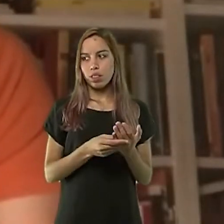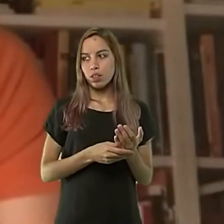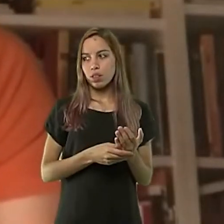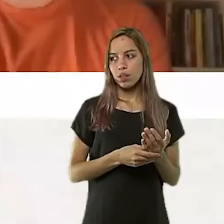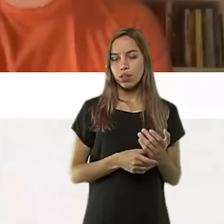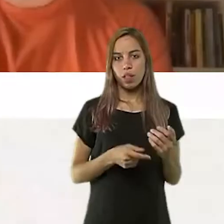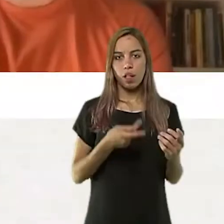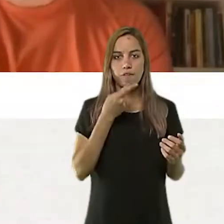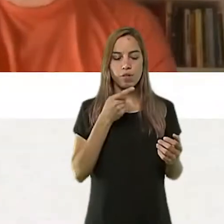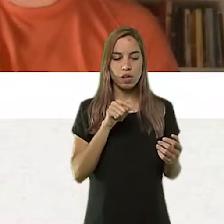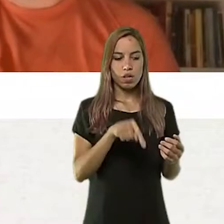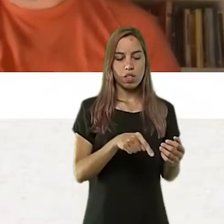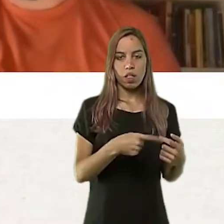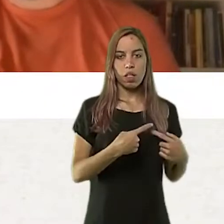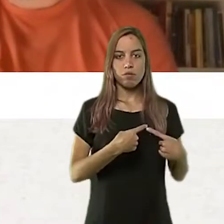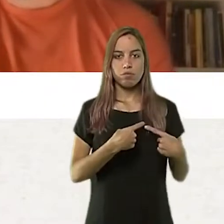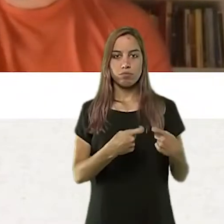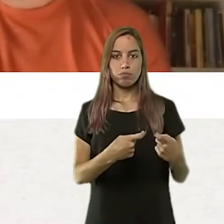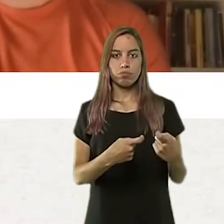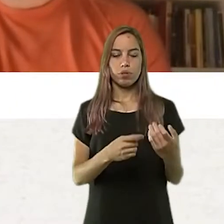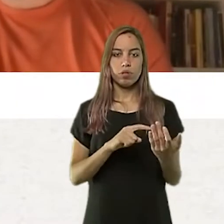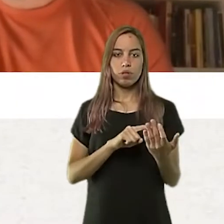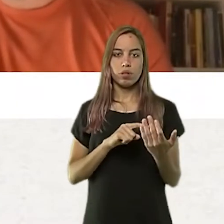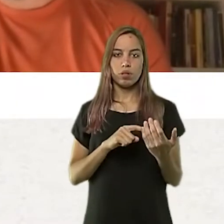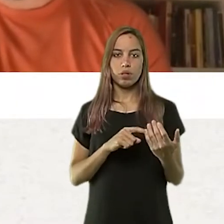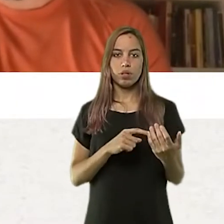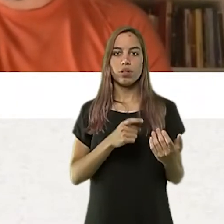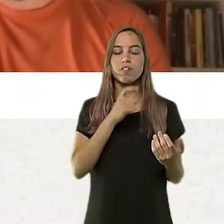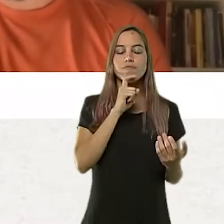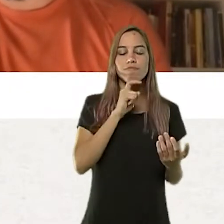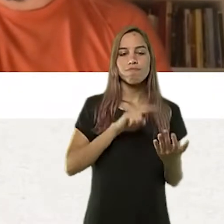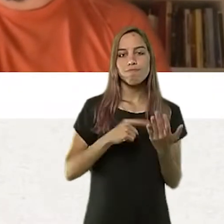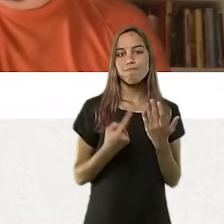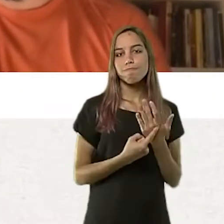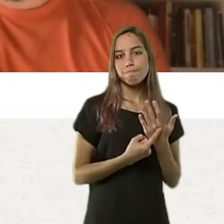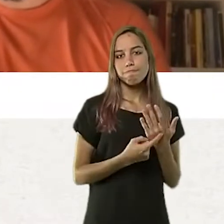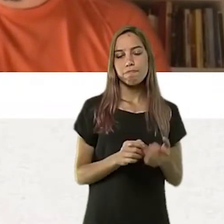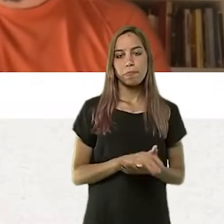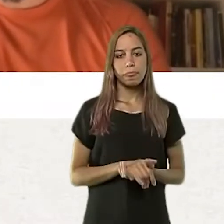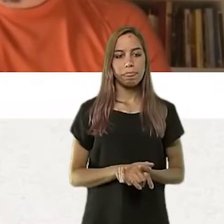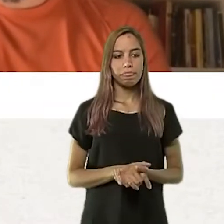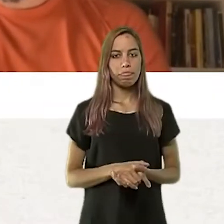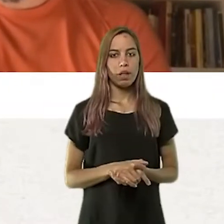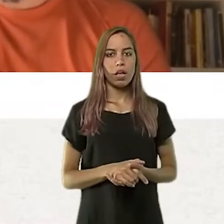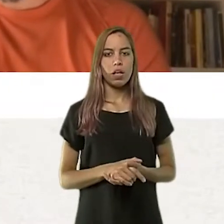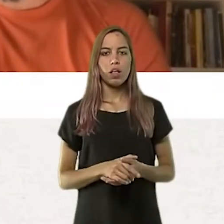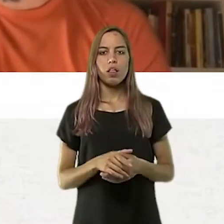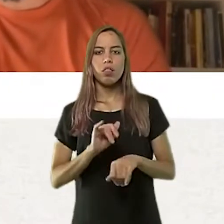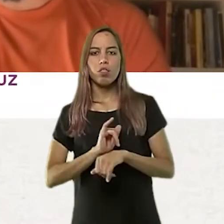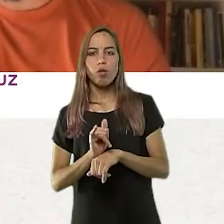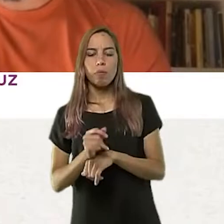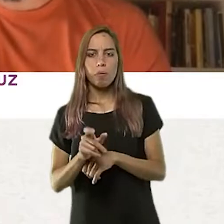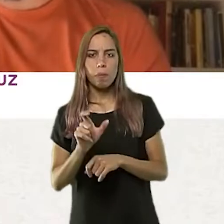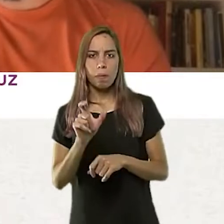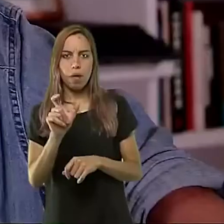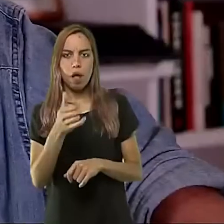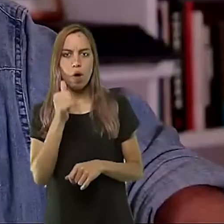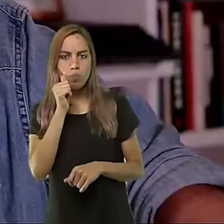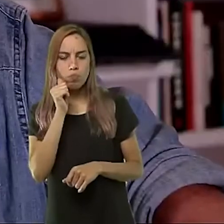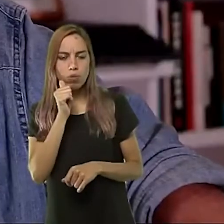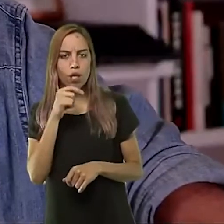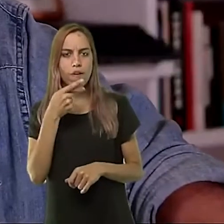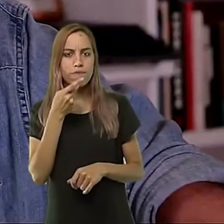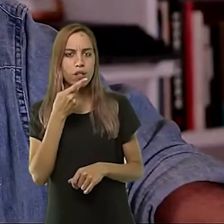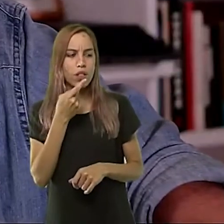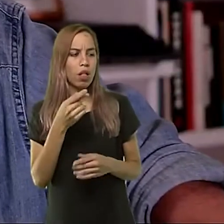Fria. A Rosemary Silveira diz que importa vários livros do Brasil que não estão